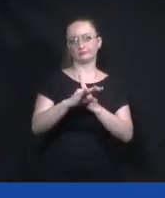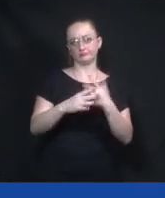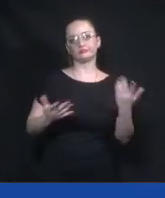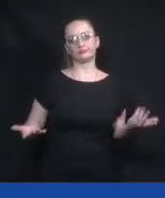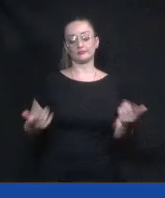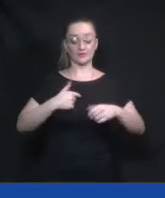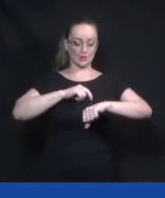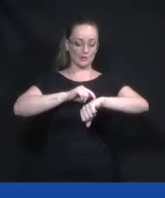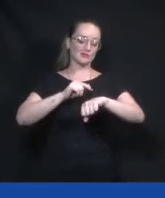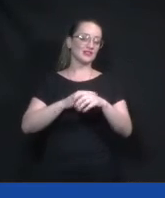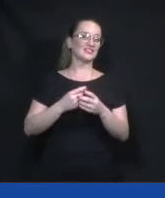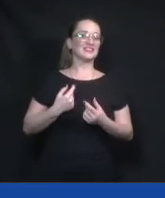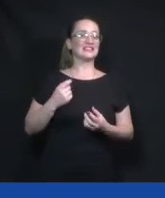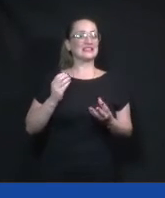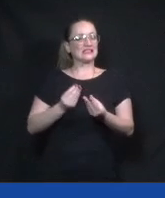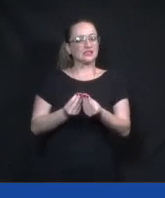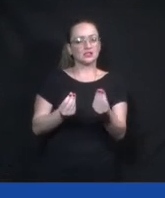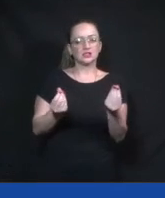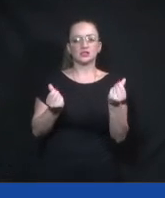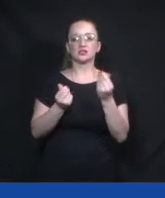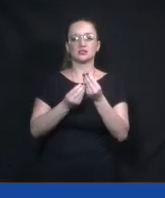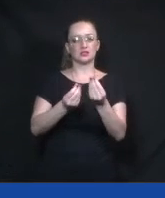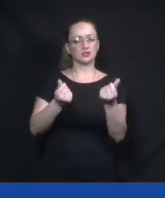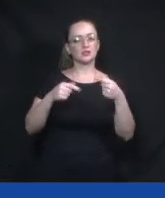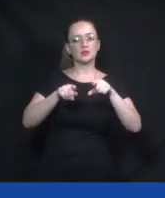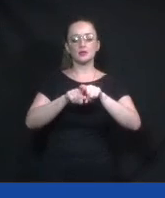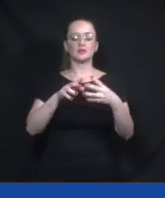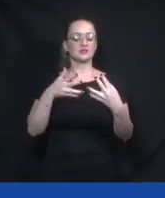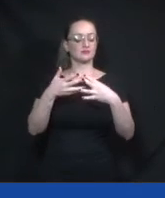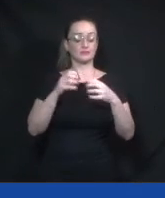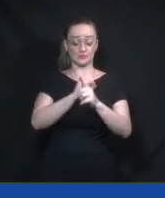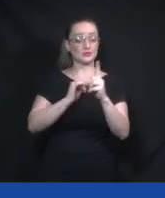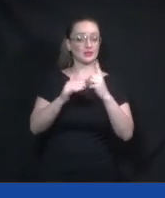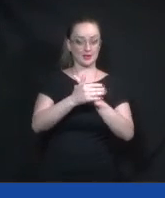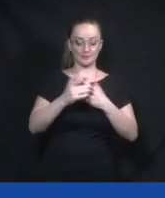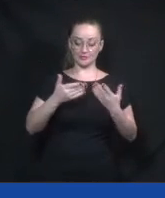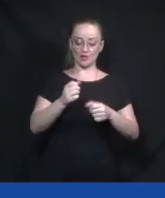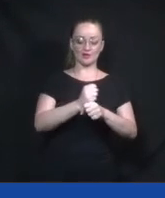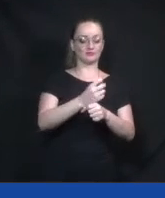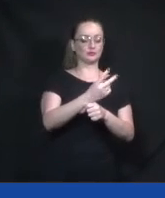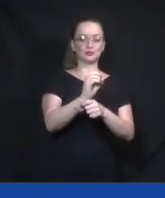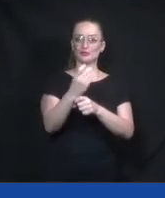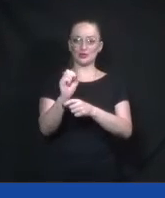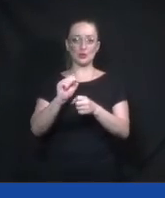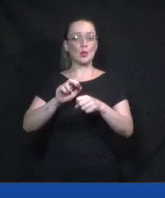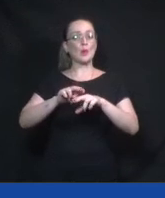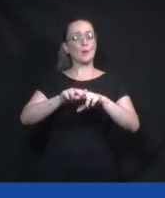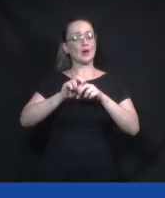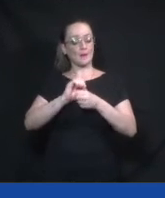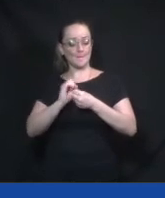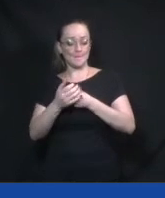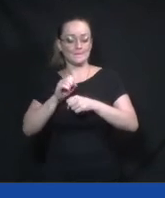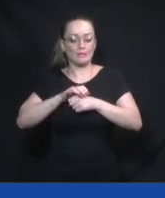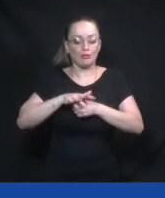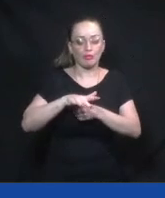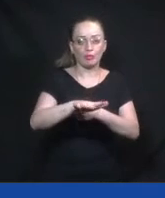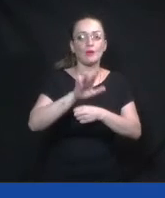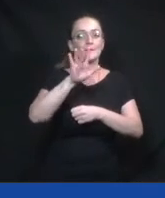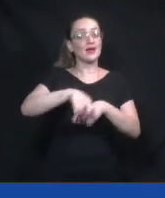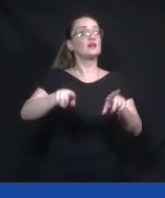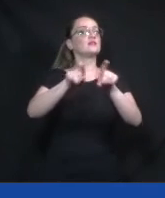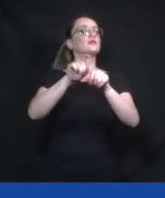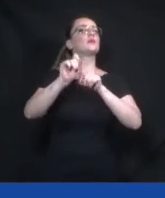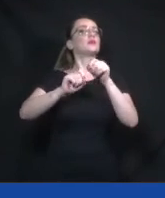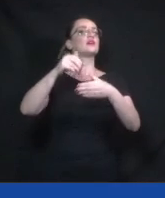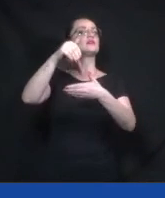momento tão sensível também para a sociedade. Nesse ano de 2020, que é de pandemia, mas é um ano de eleições, e nós